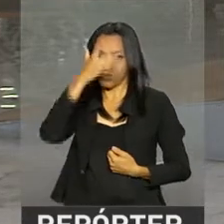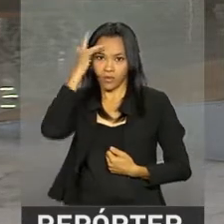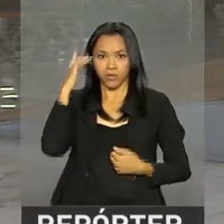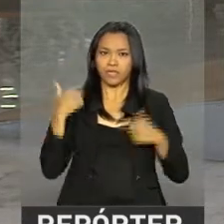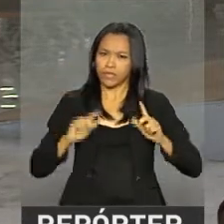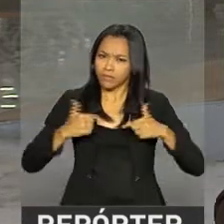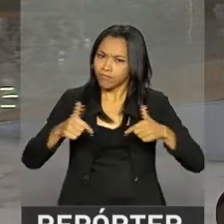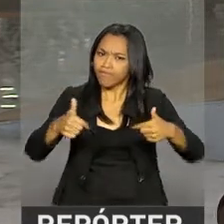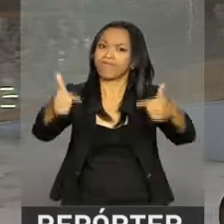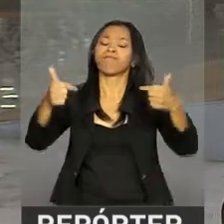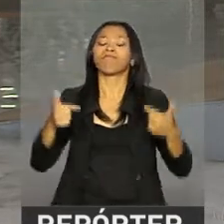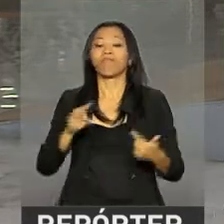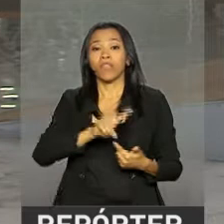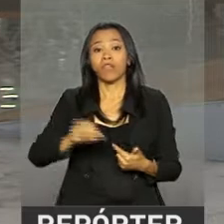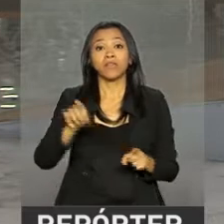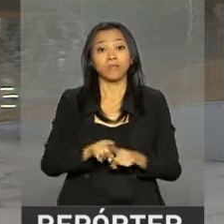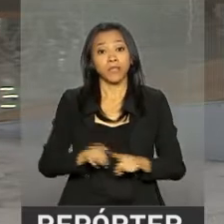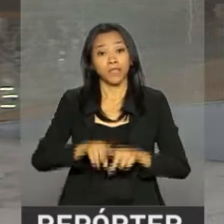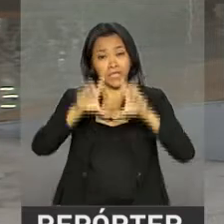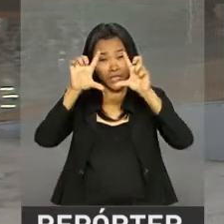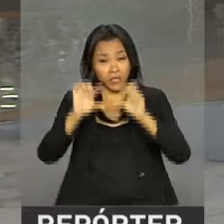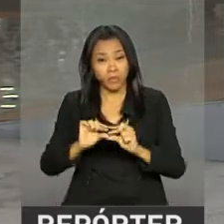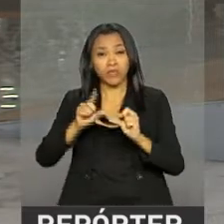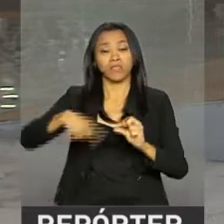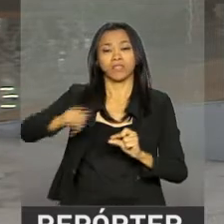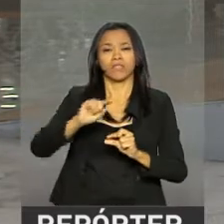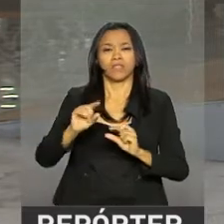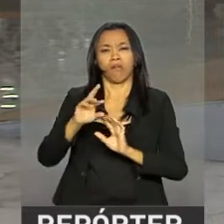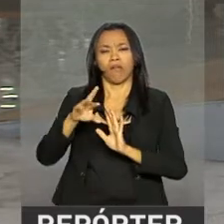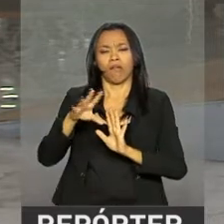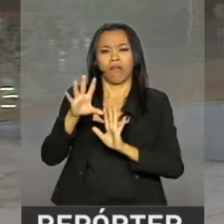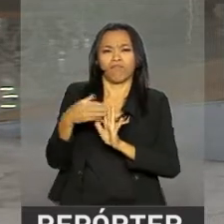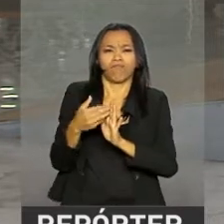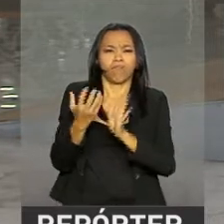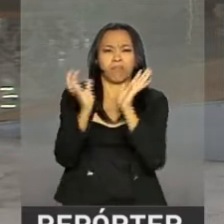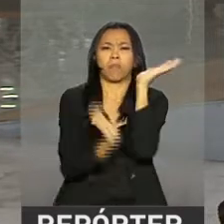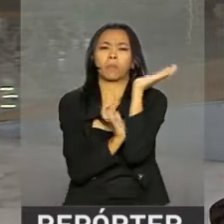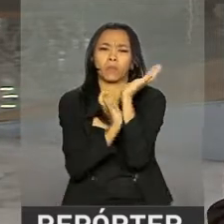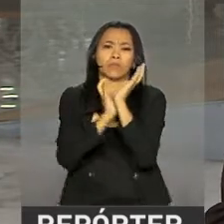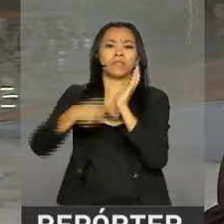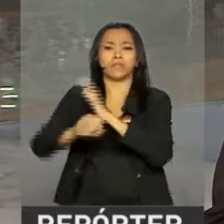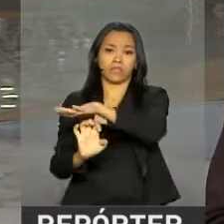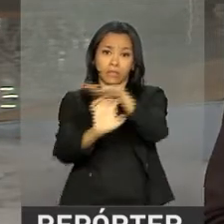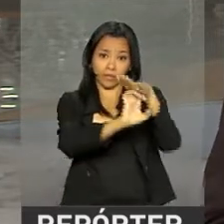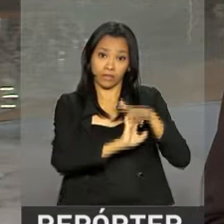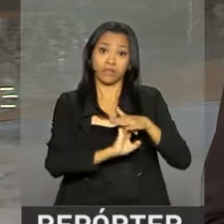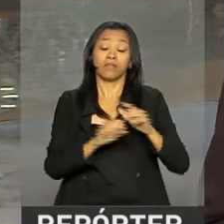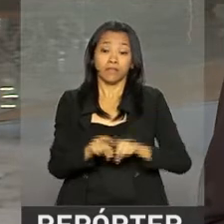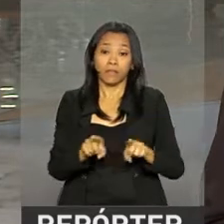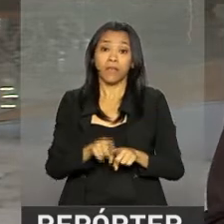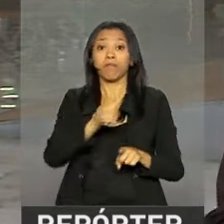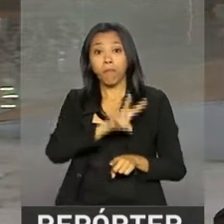mais efetiva, vai simplificar a vida dos empregadores e vai gerar informações de qualidade para